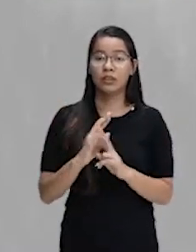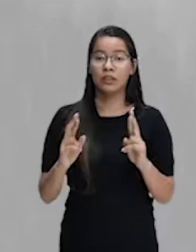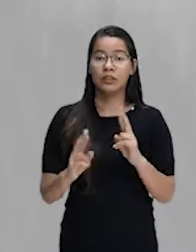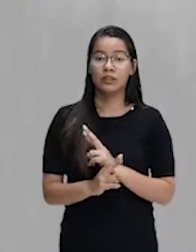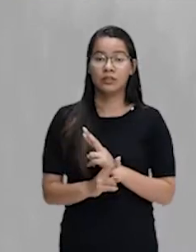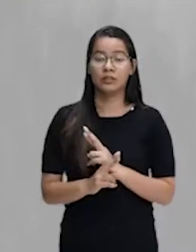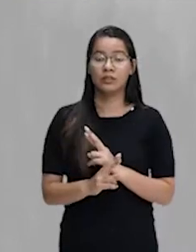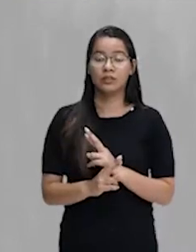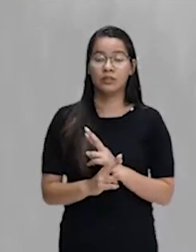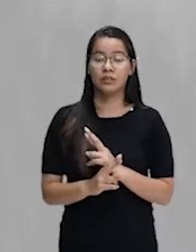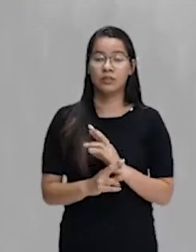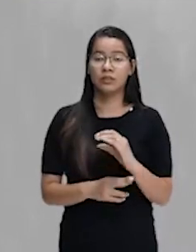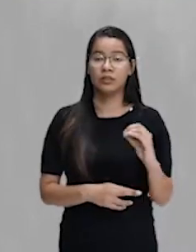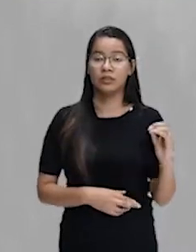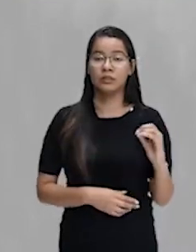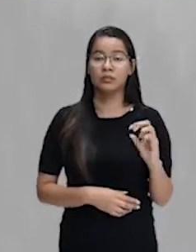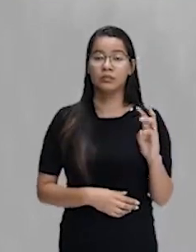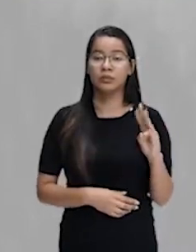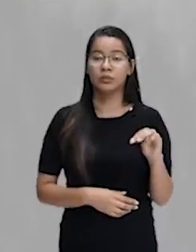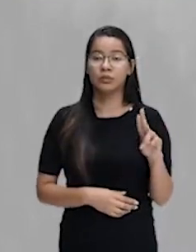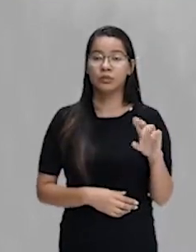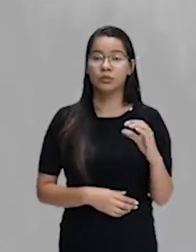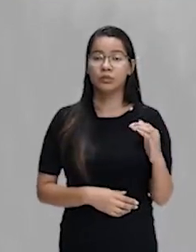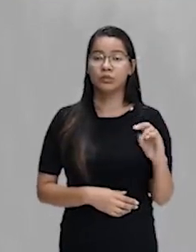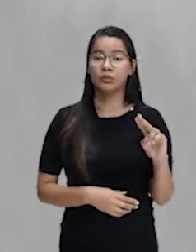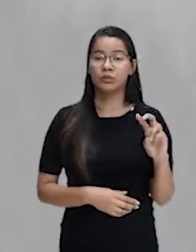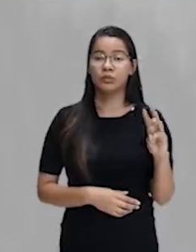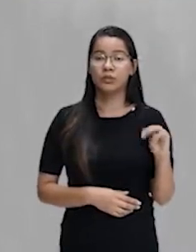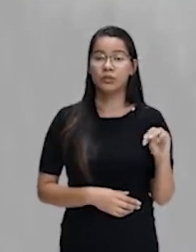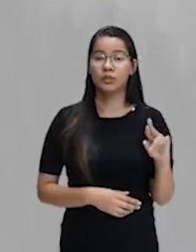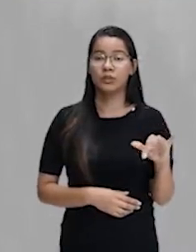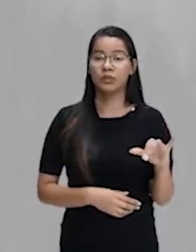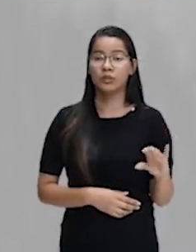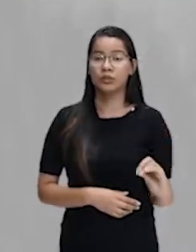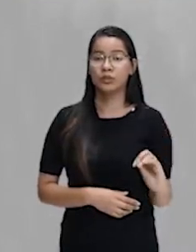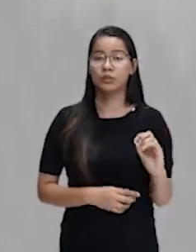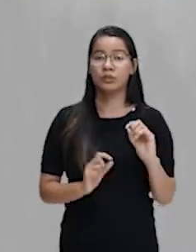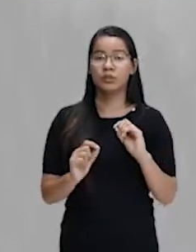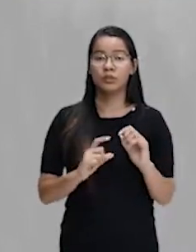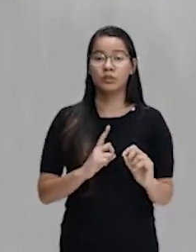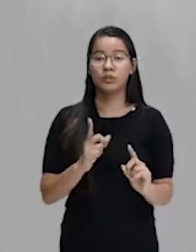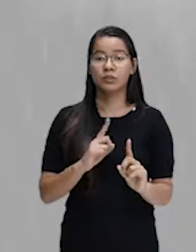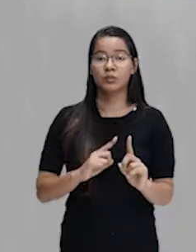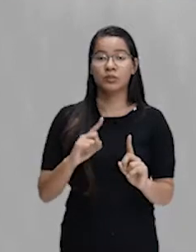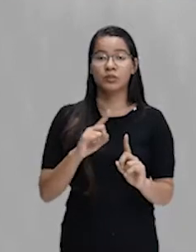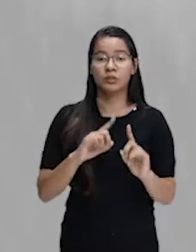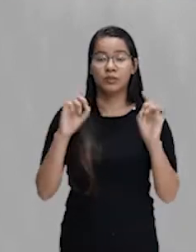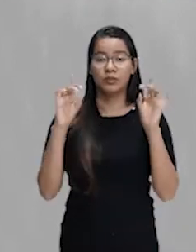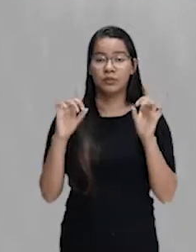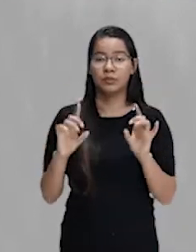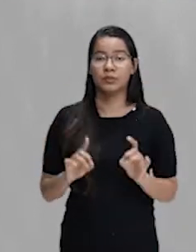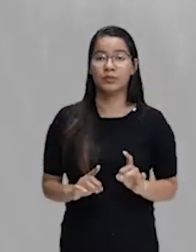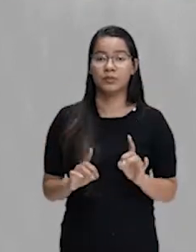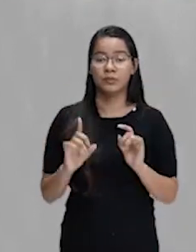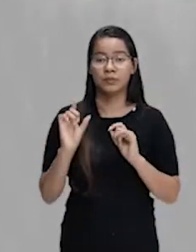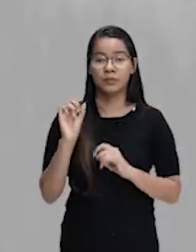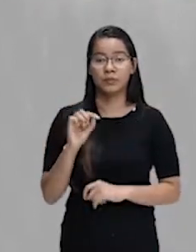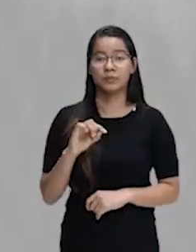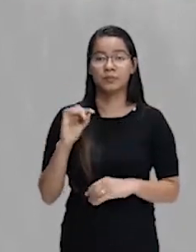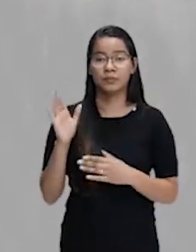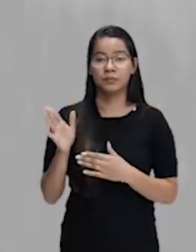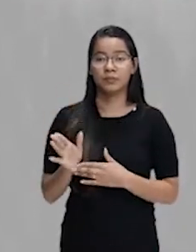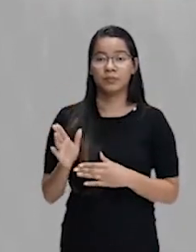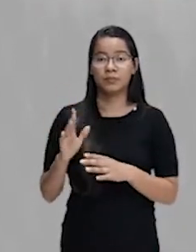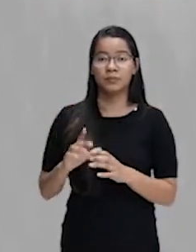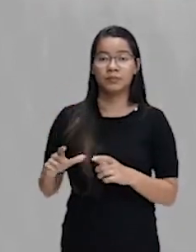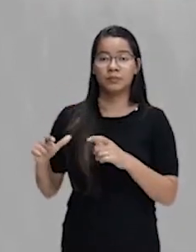chamado Oriente muçulmano, islâmico, as cruzadas, que o objetivo principal era a ocupação